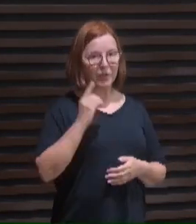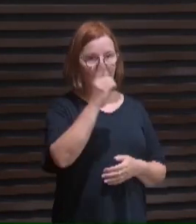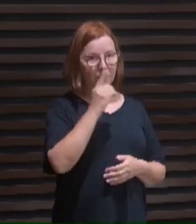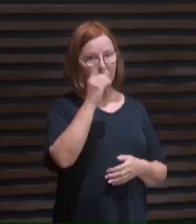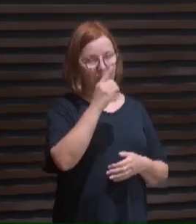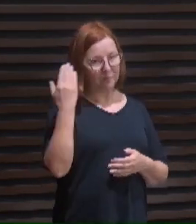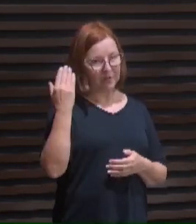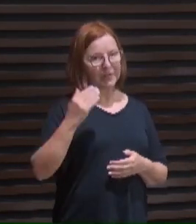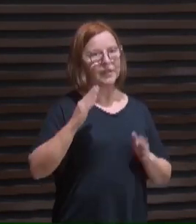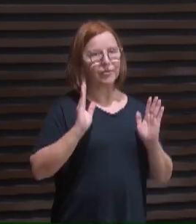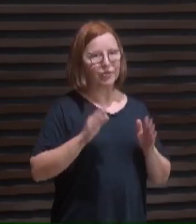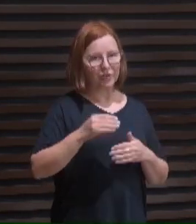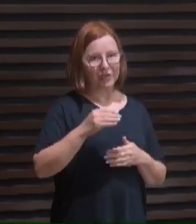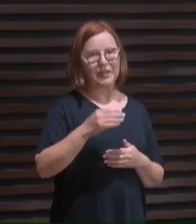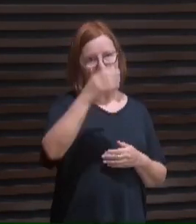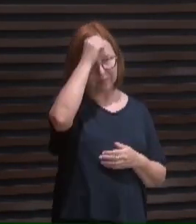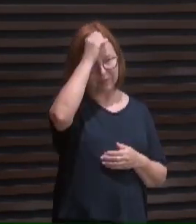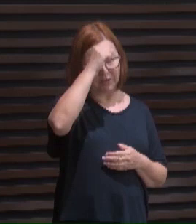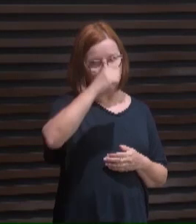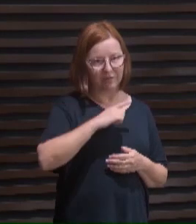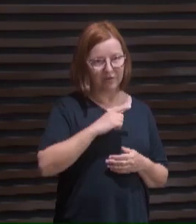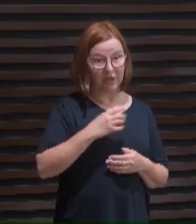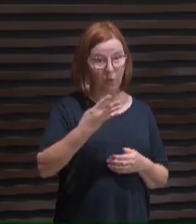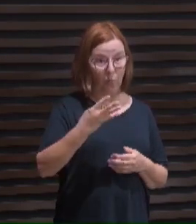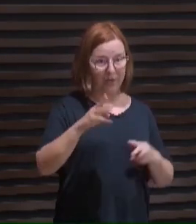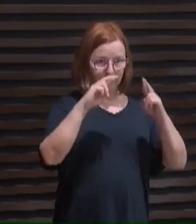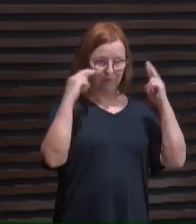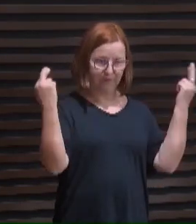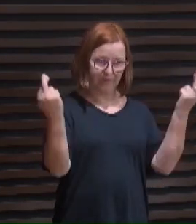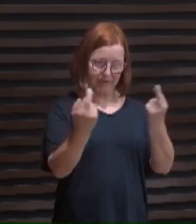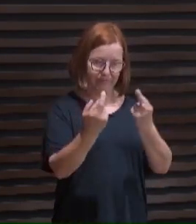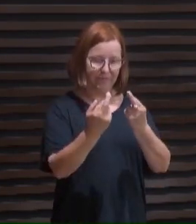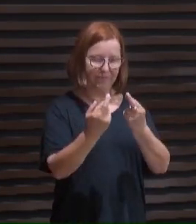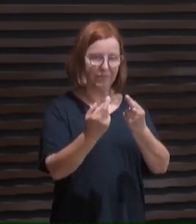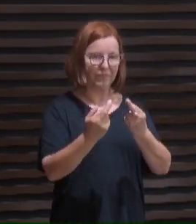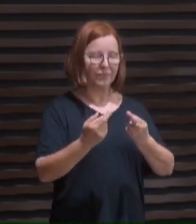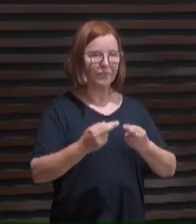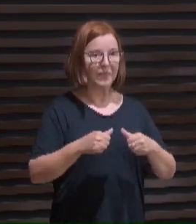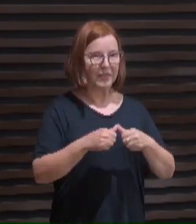os 4 reinos. E estes 4 reinos, eles fazem parte de um projeto